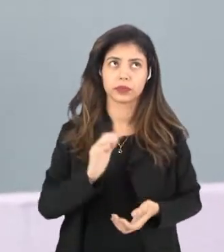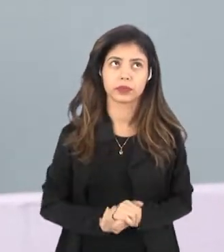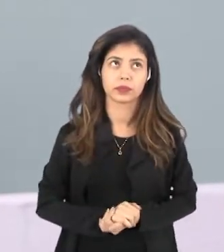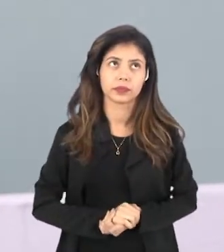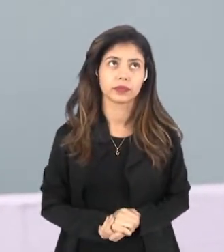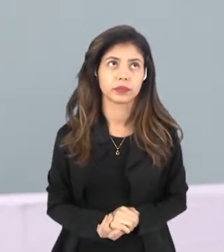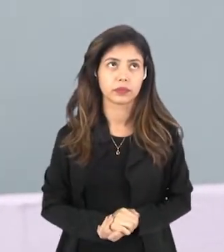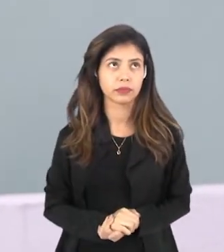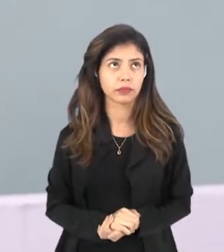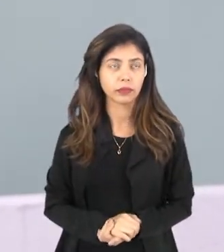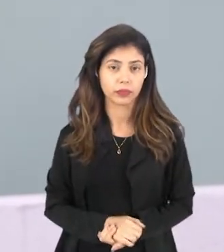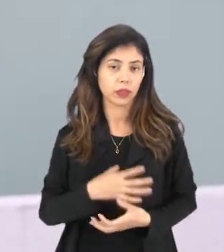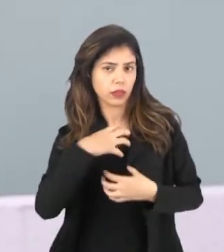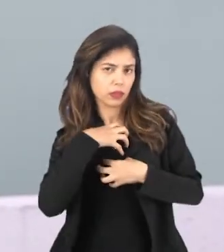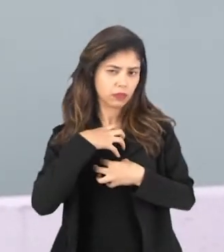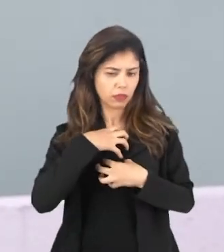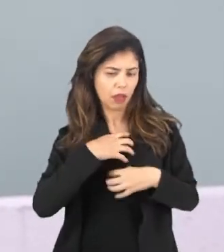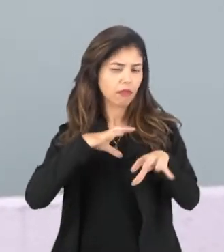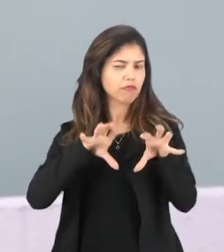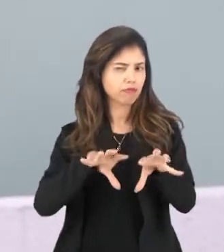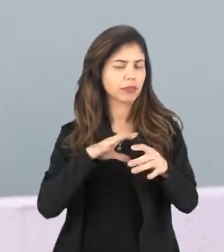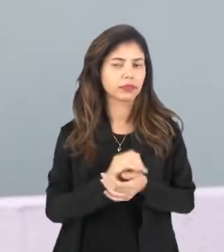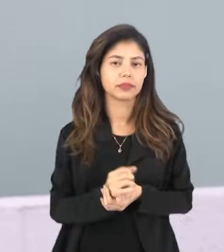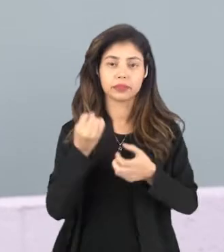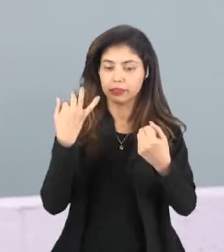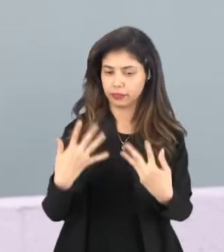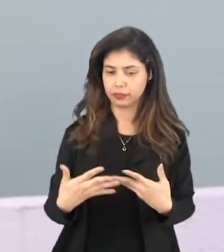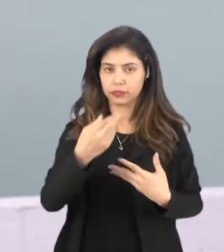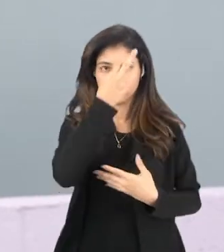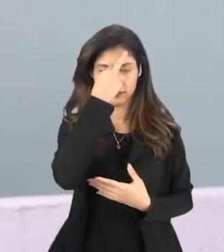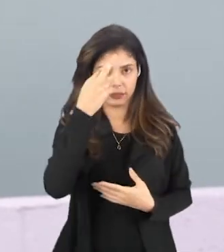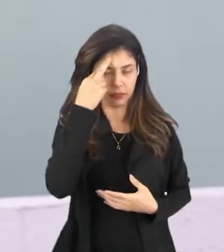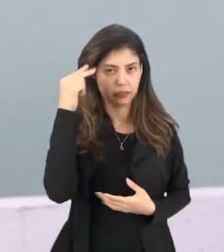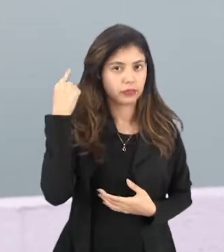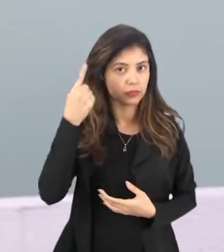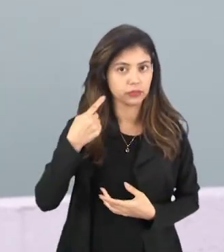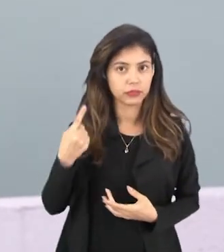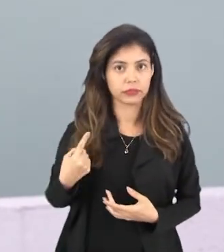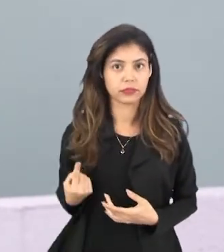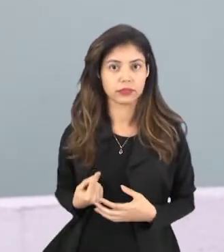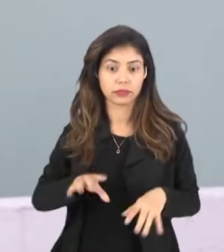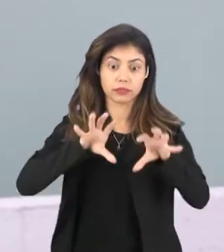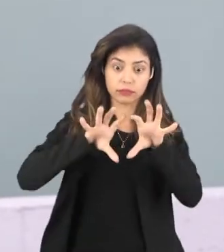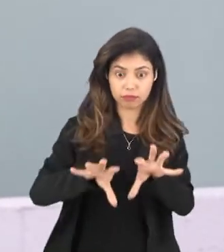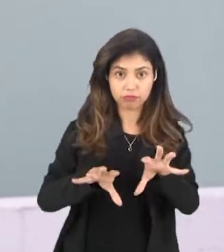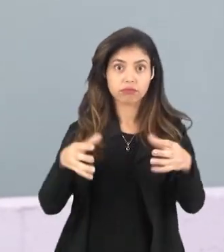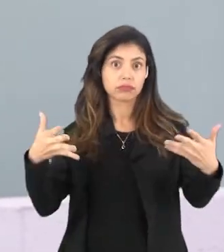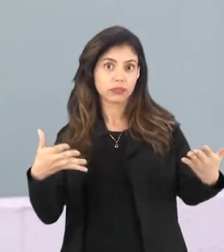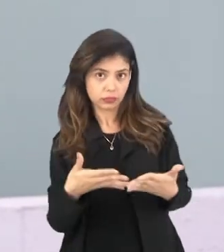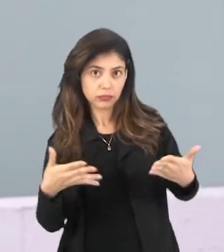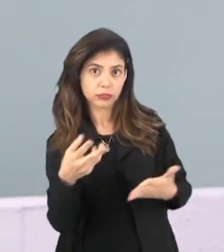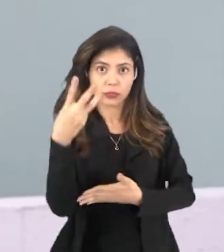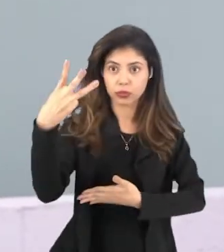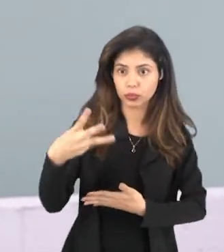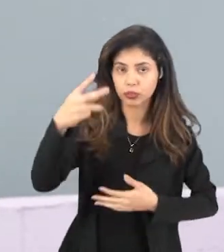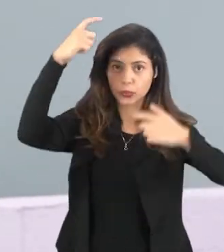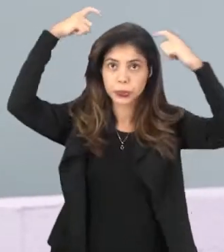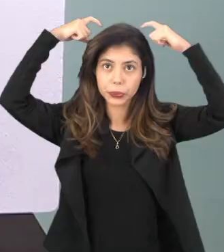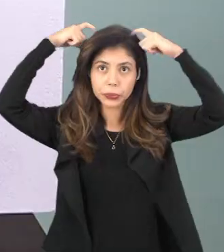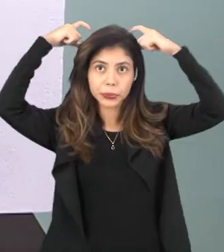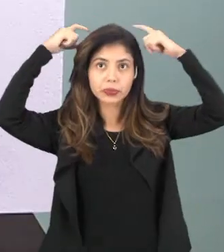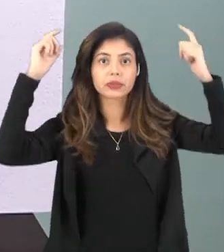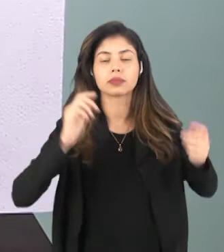momento nesse momento se nós contássemos a história da cachinhos de ouro nesse momento Os Três